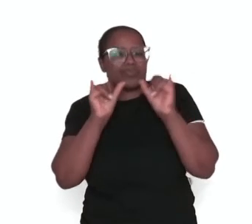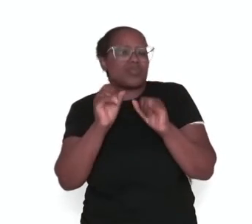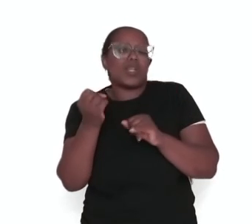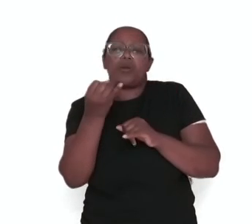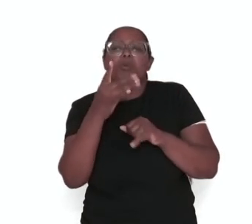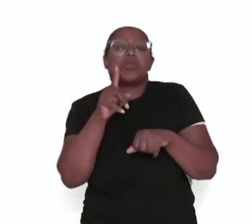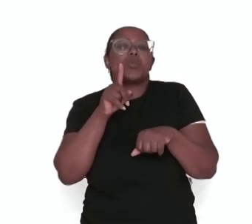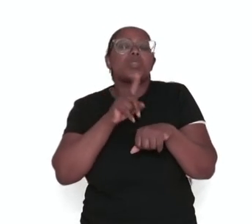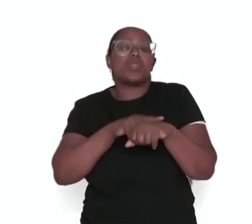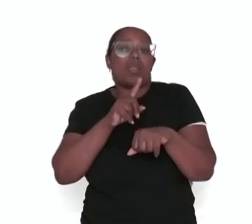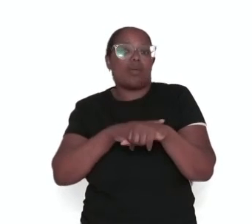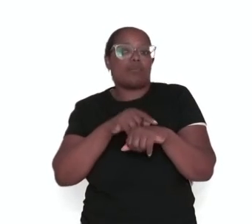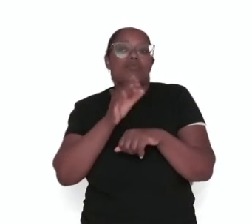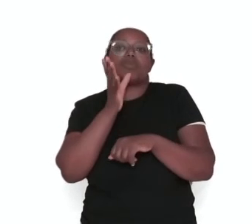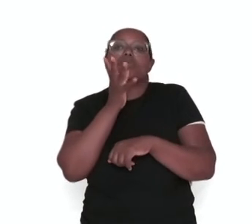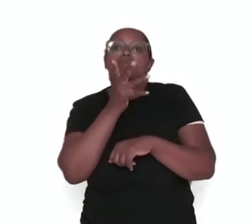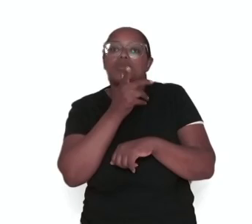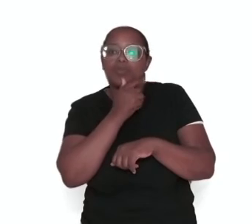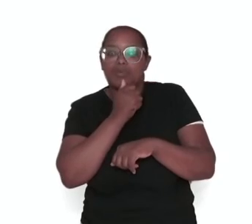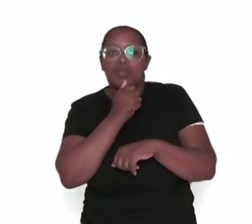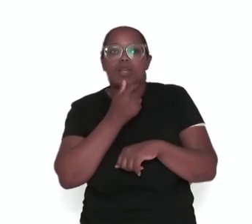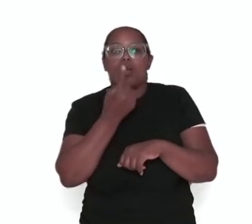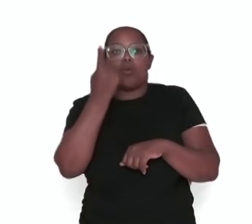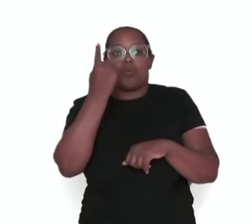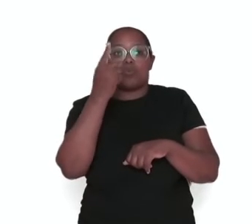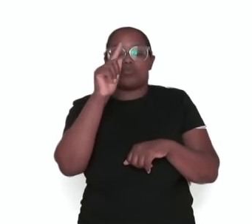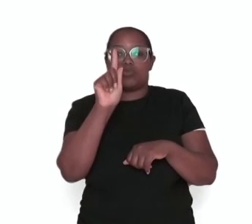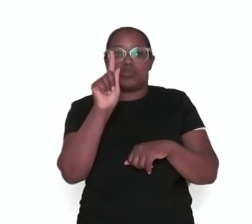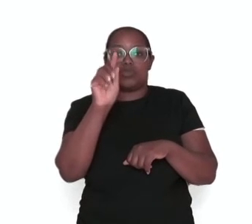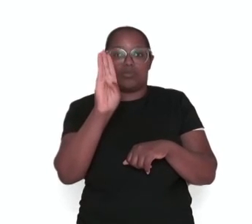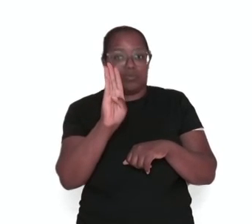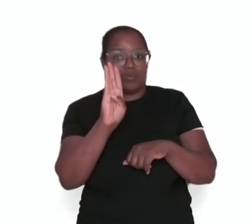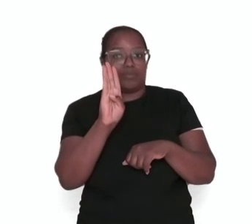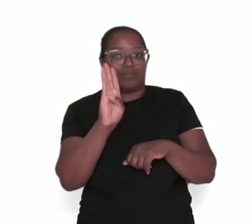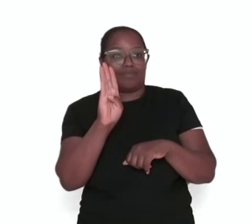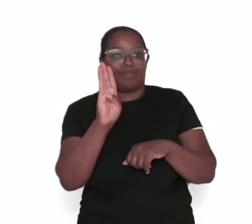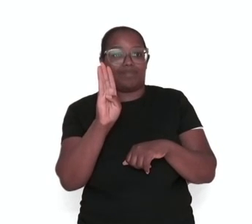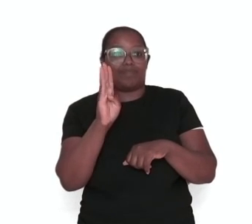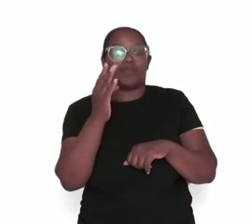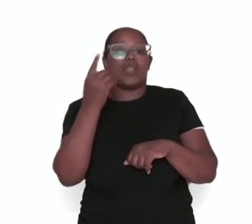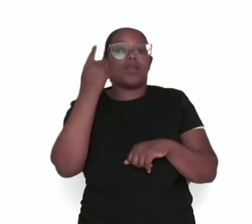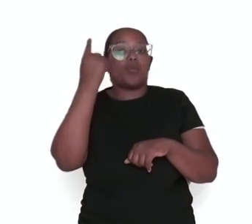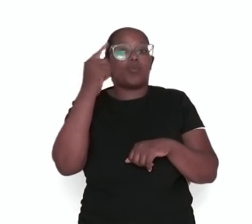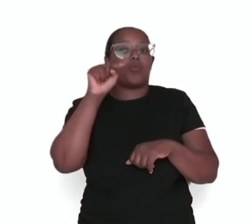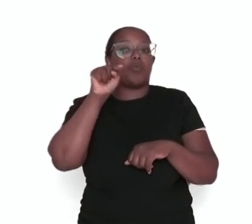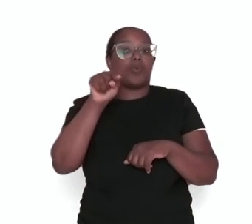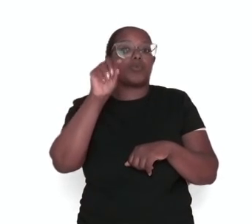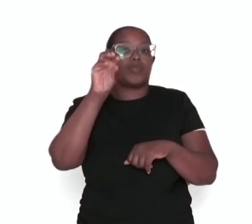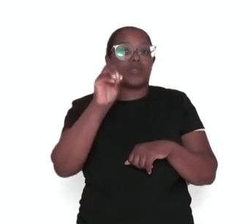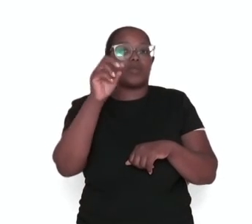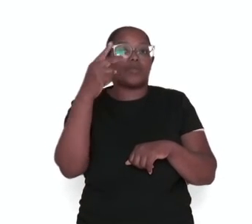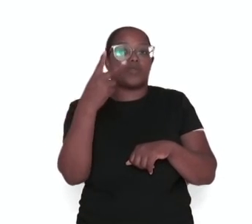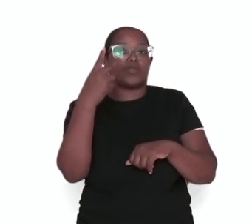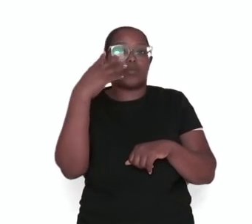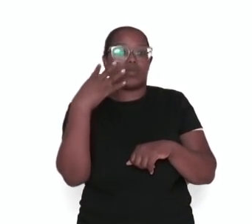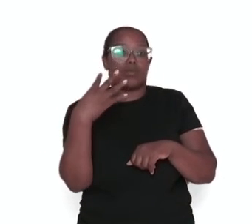O que nós sabíamos, pessoal? Que 1 gigabyte corresponde a 1024